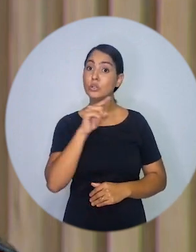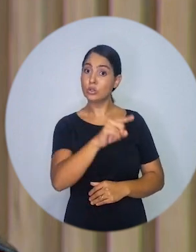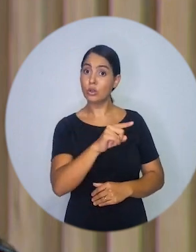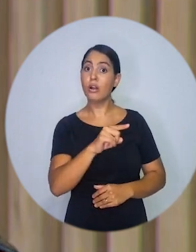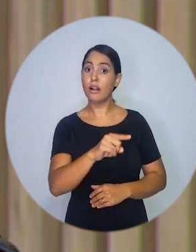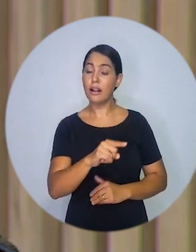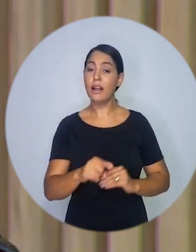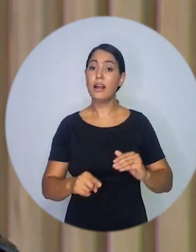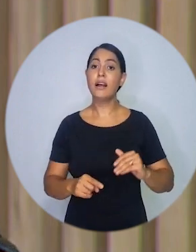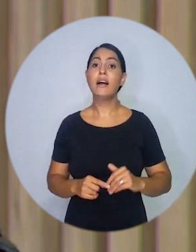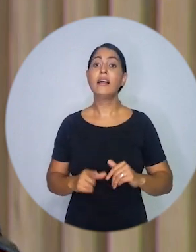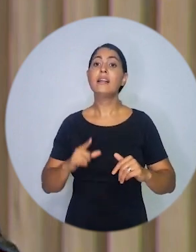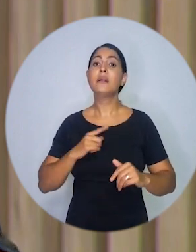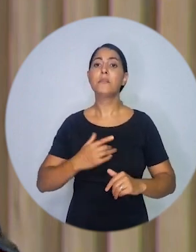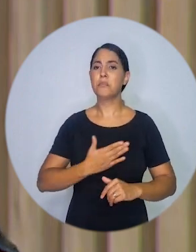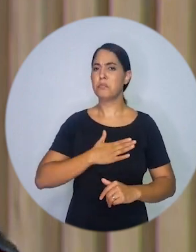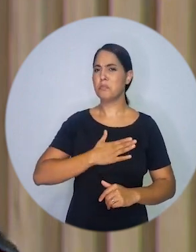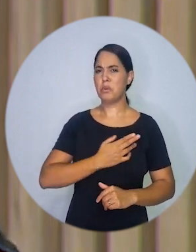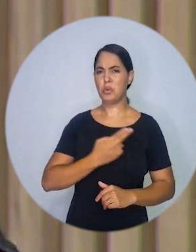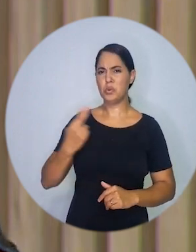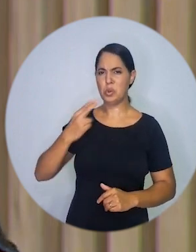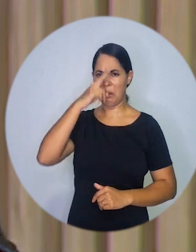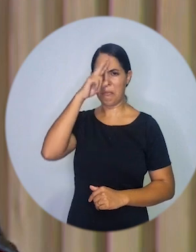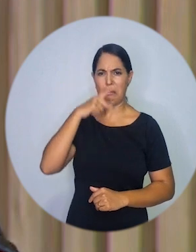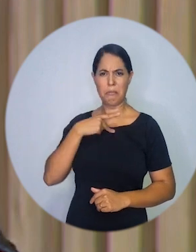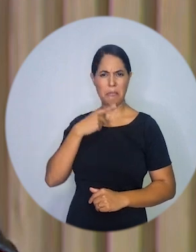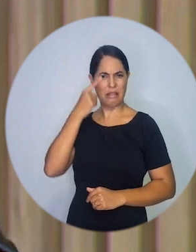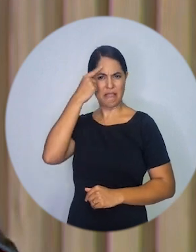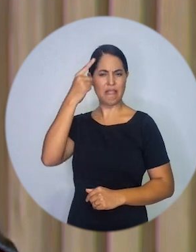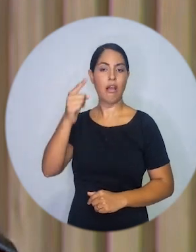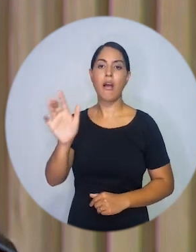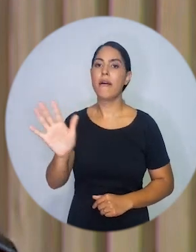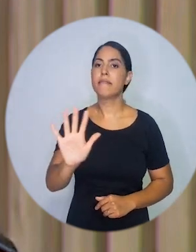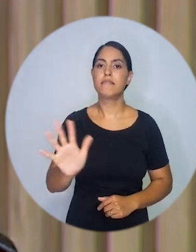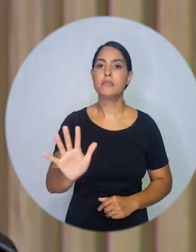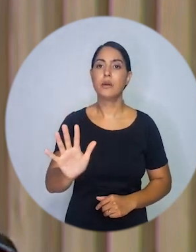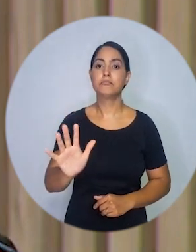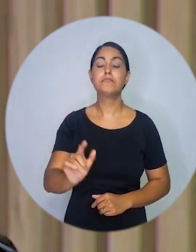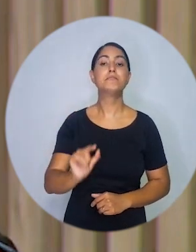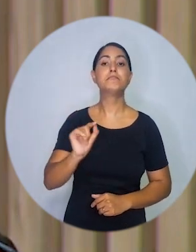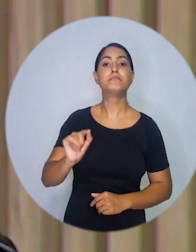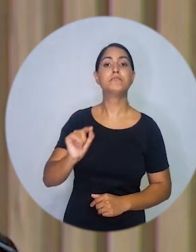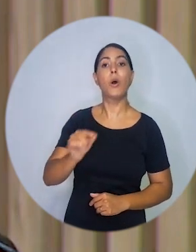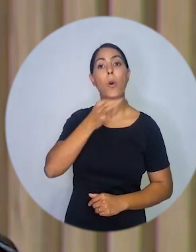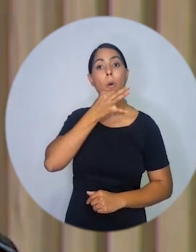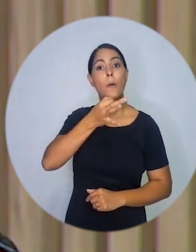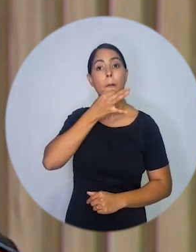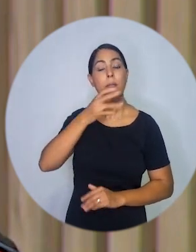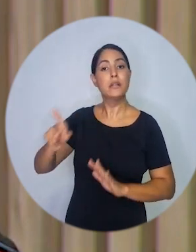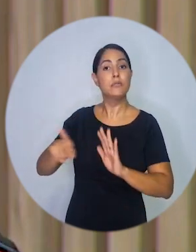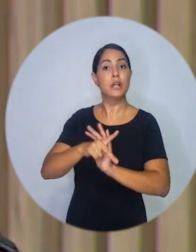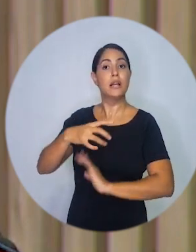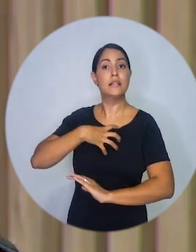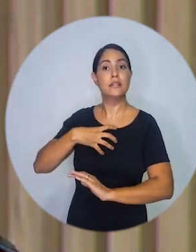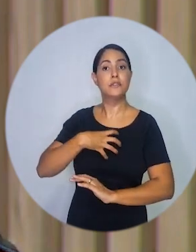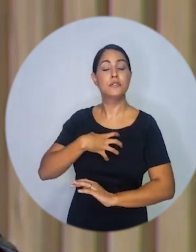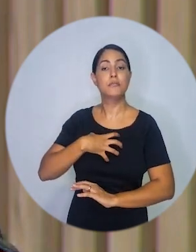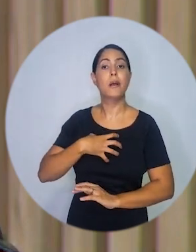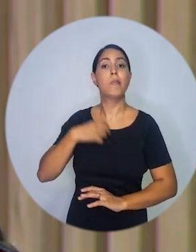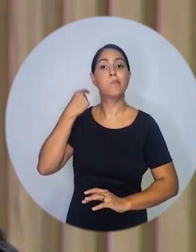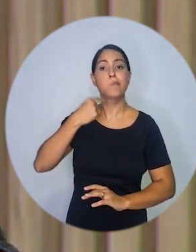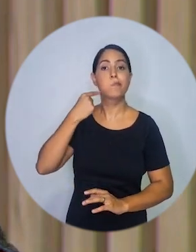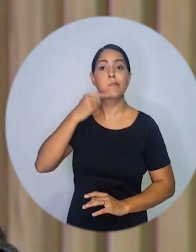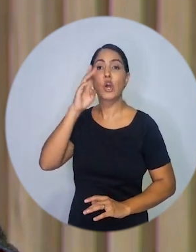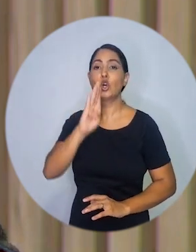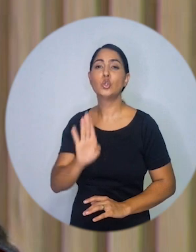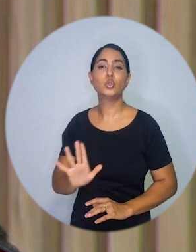estou lá não em meu nome, para pensar como penso, mas para levar o que é o posicionamento e o sentimento